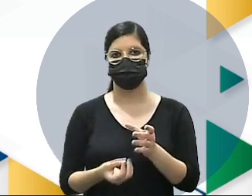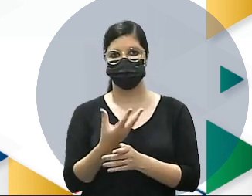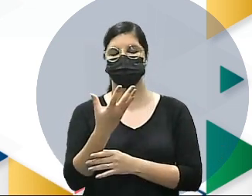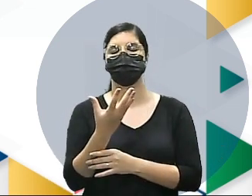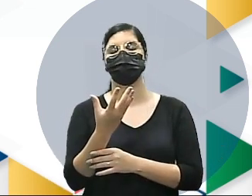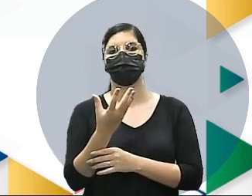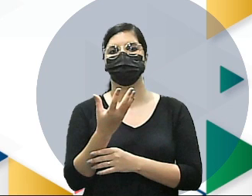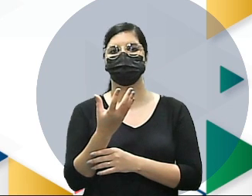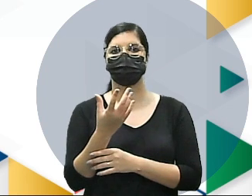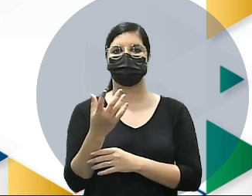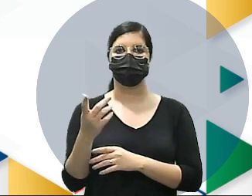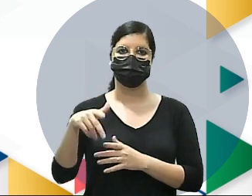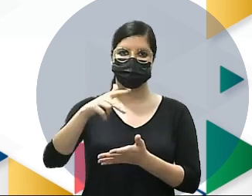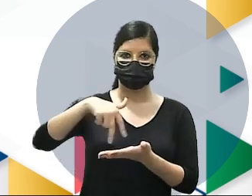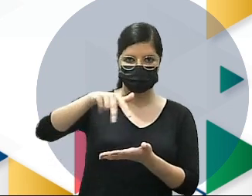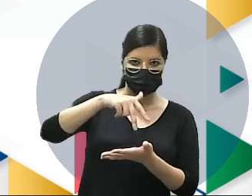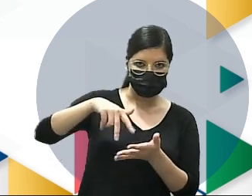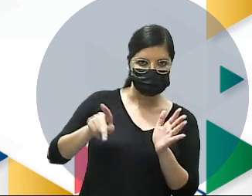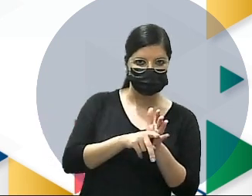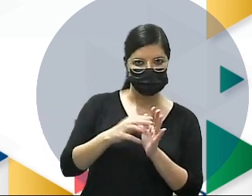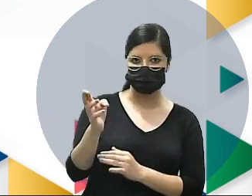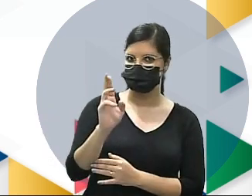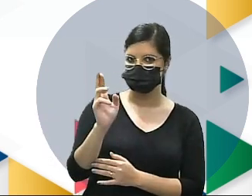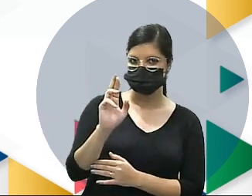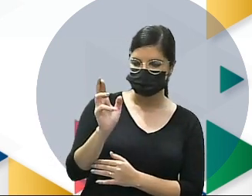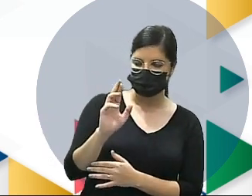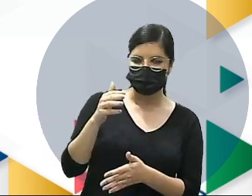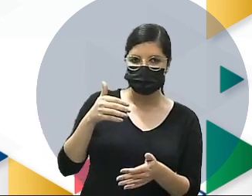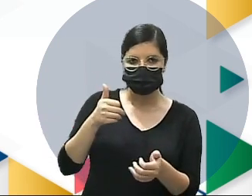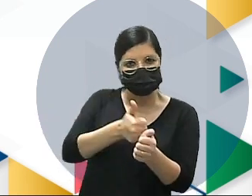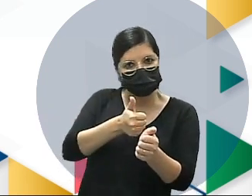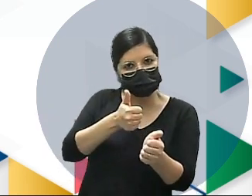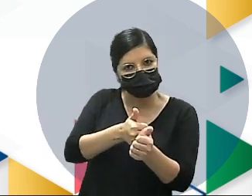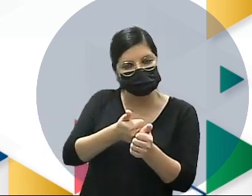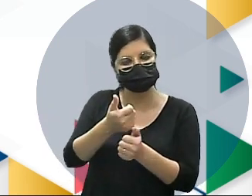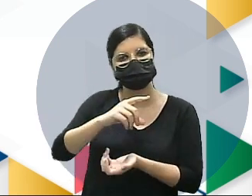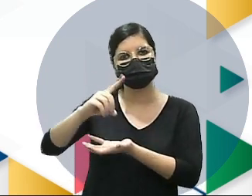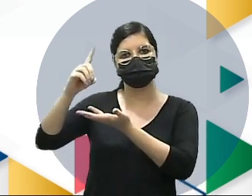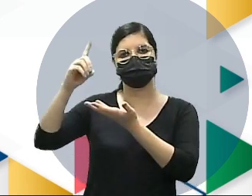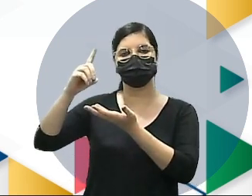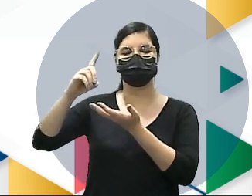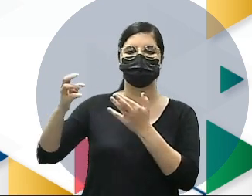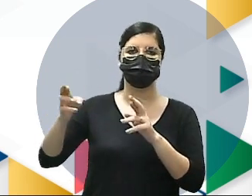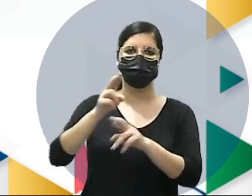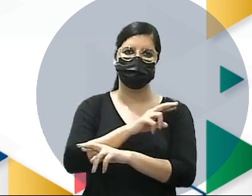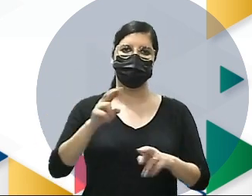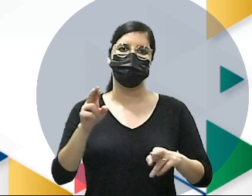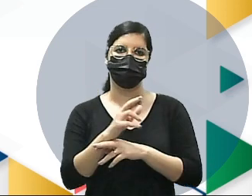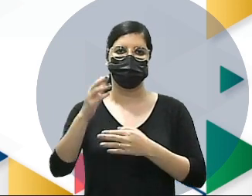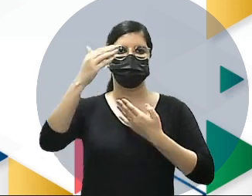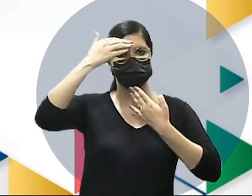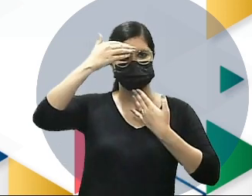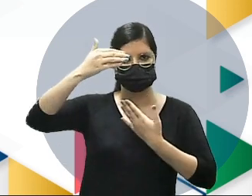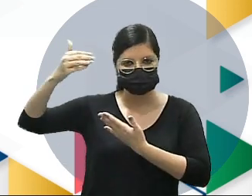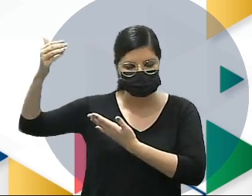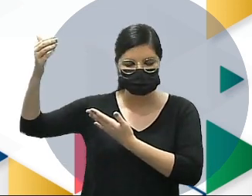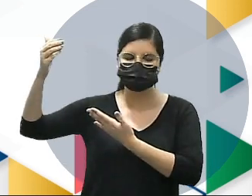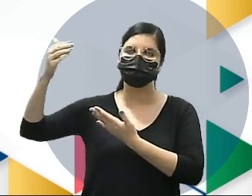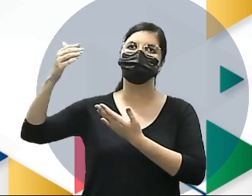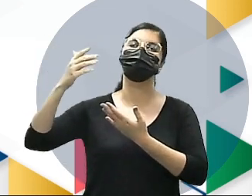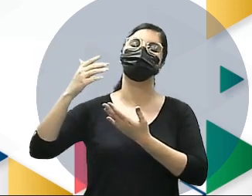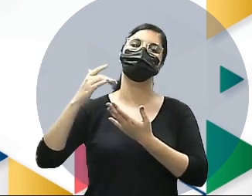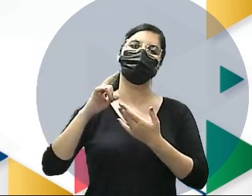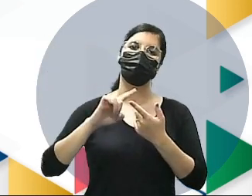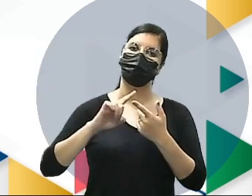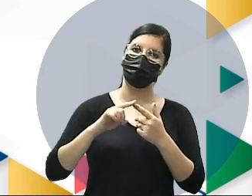sua origem como um ritual religioso um ritual de aproximação com Deus que tinha uma relação muito mais de agradecimento não há